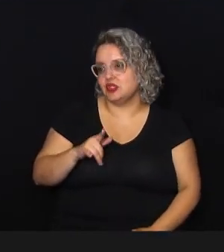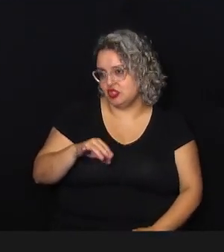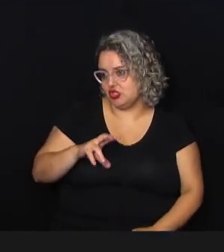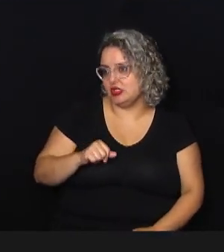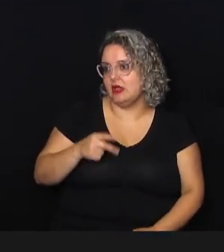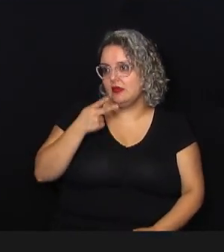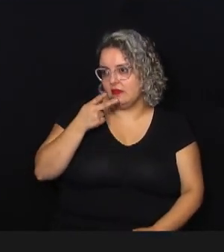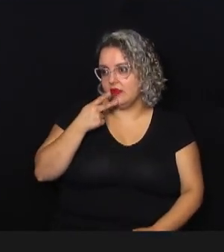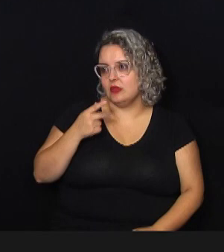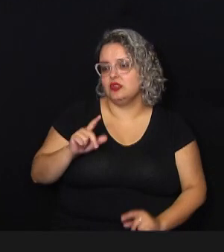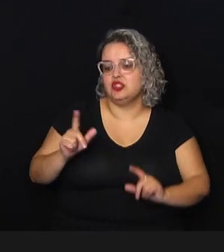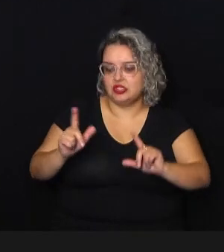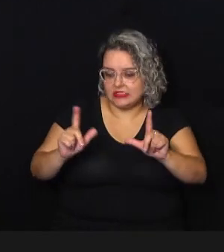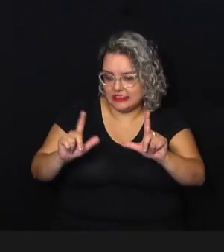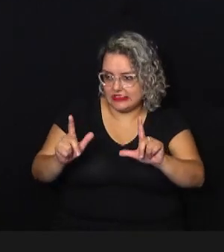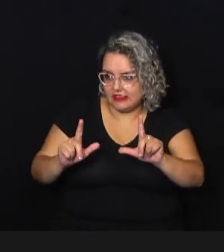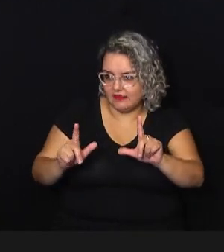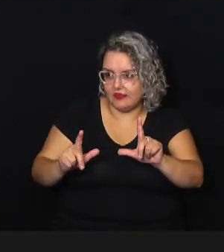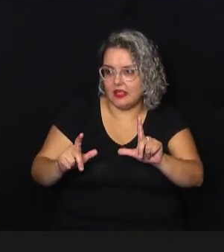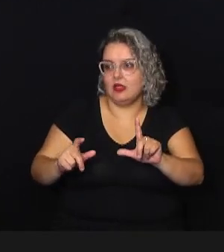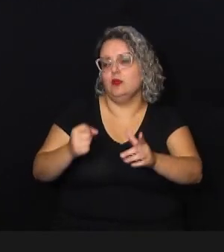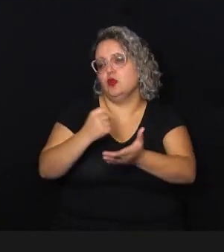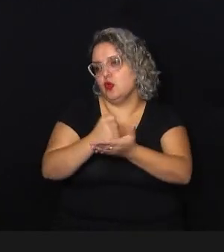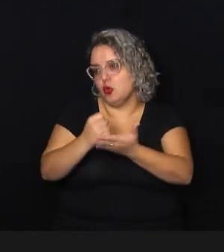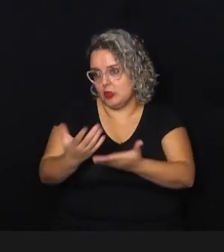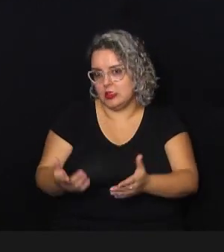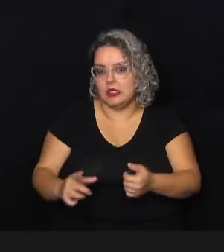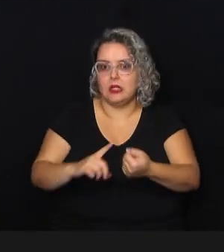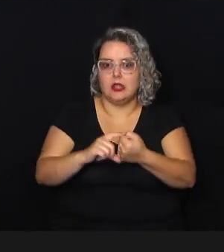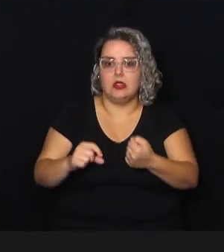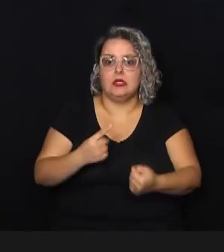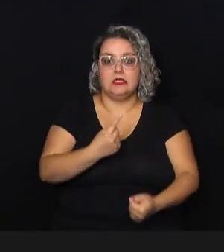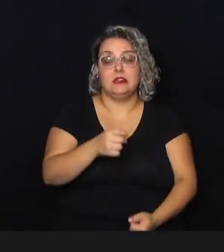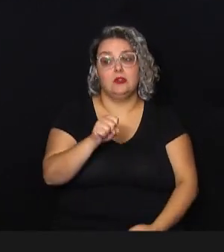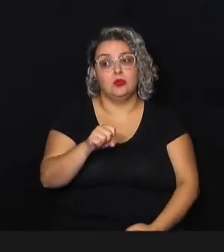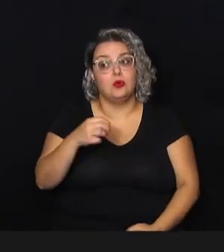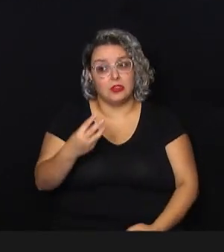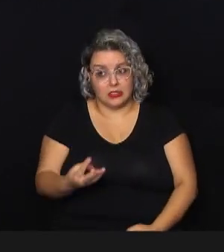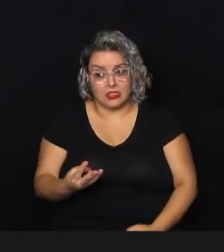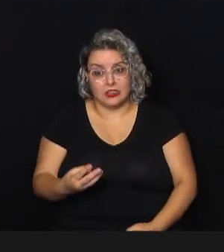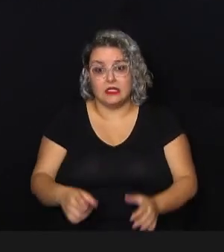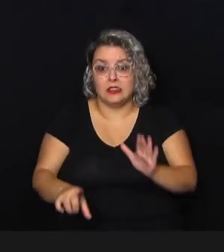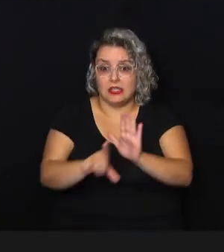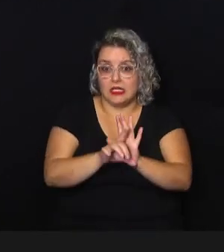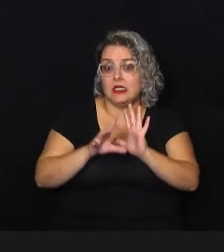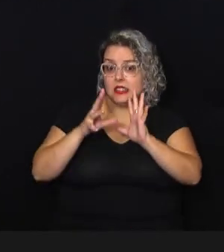por assinatura, né, então é o artigo 183 da Lei Geral de